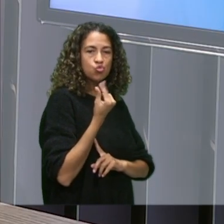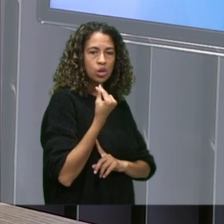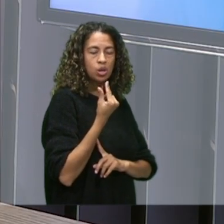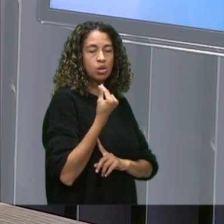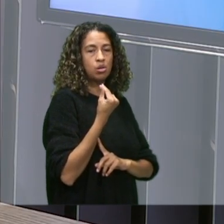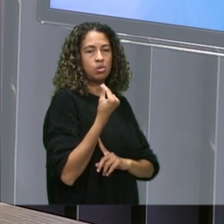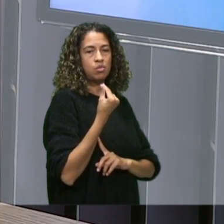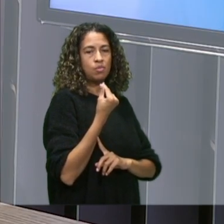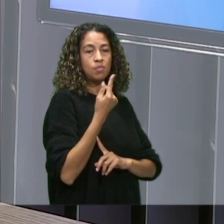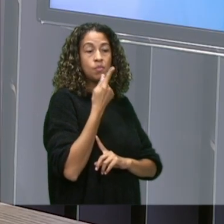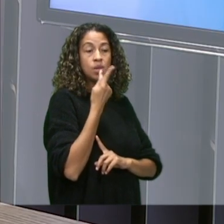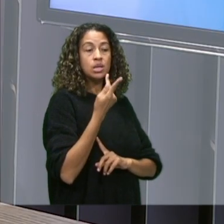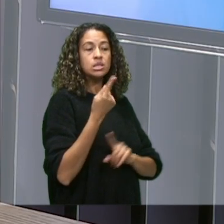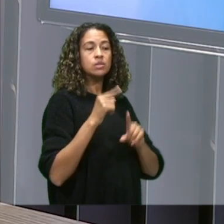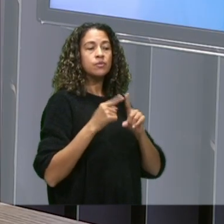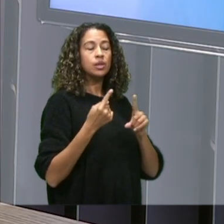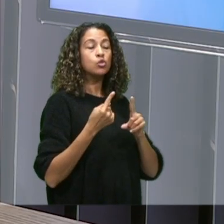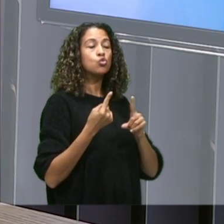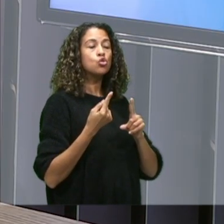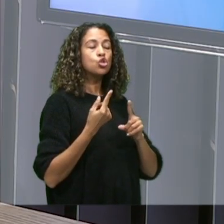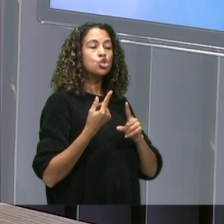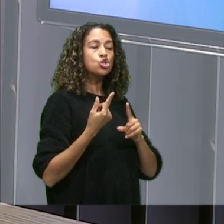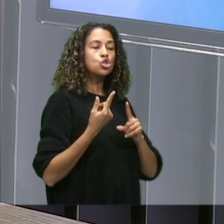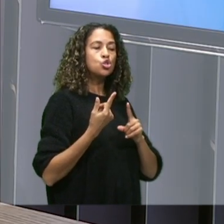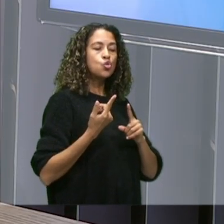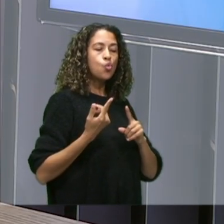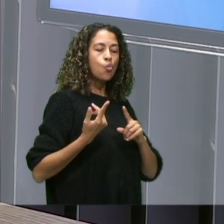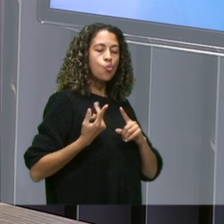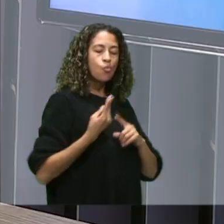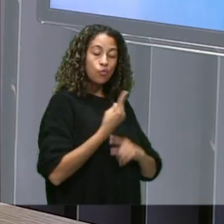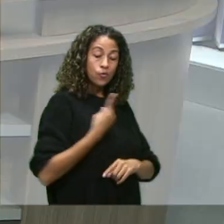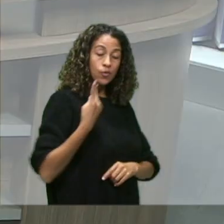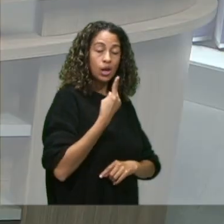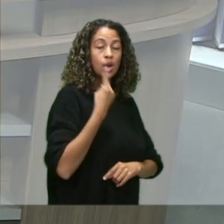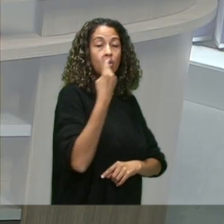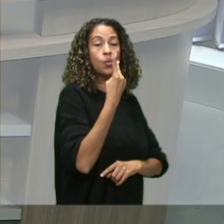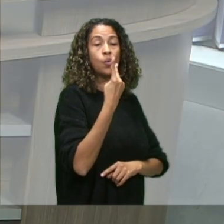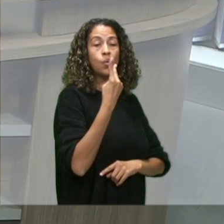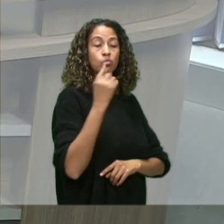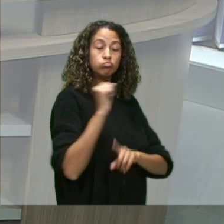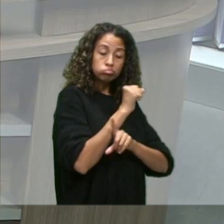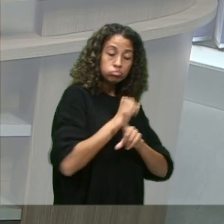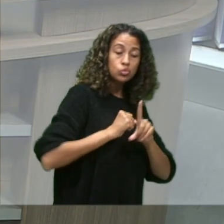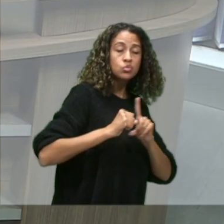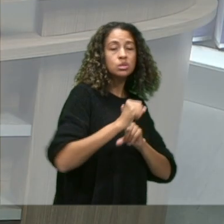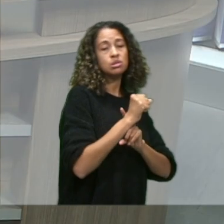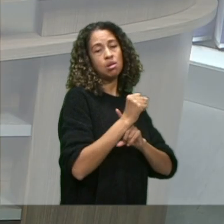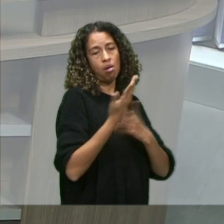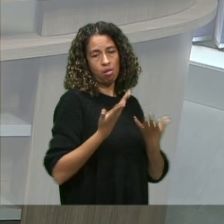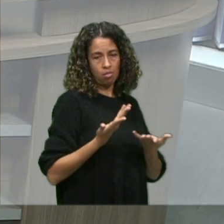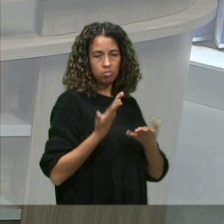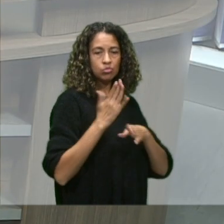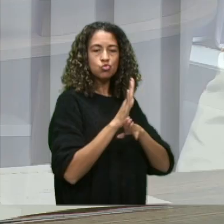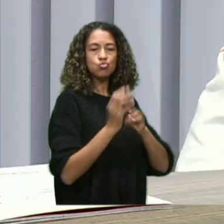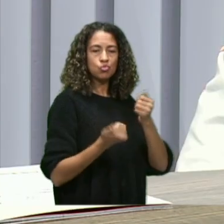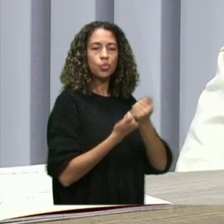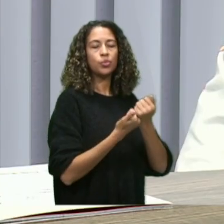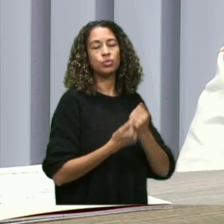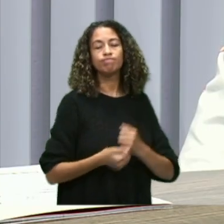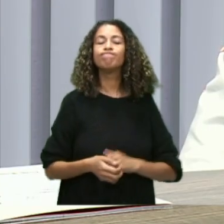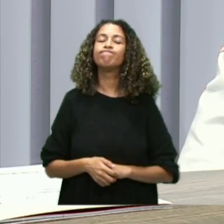mas falando de um ganho que vai além disso, né? Que é o ganho social mesmo. Sim.